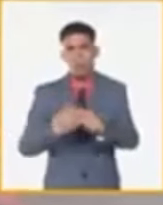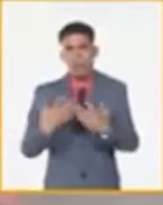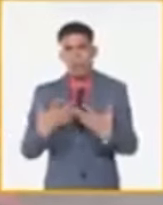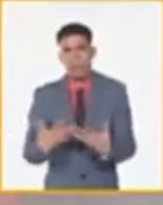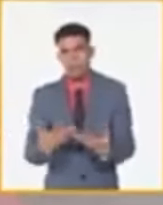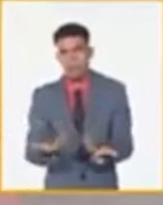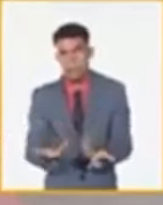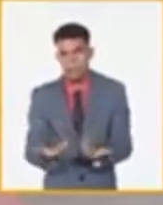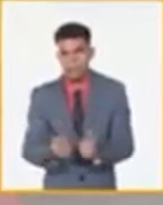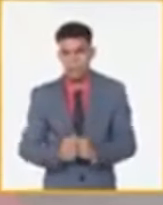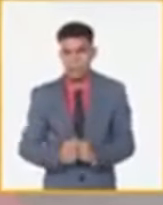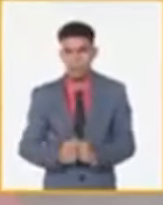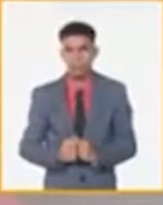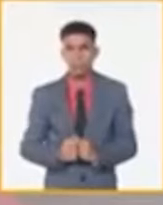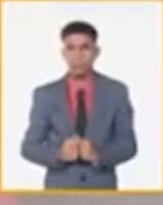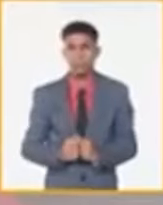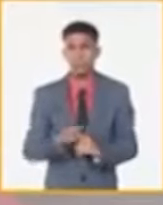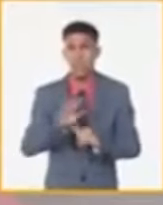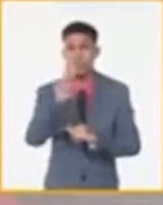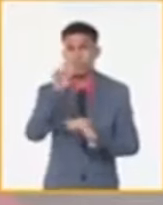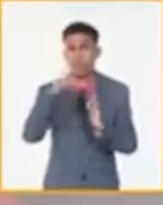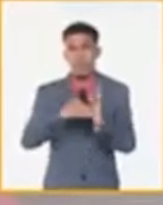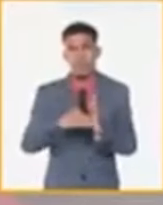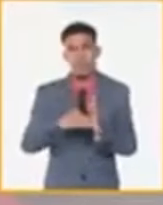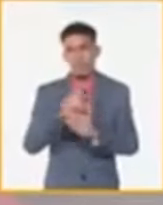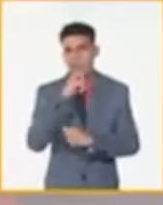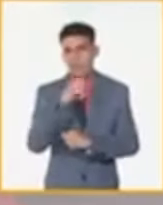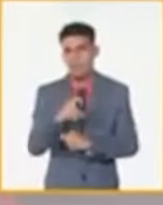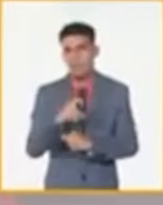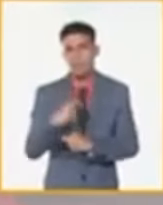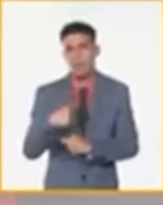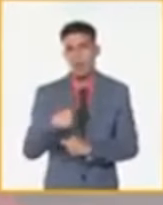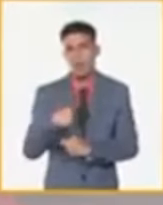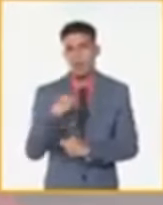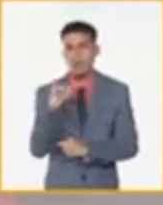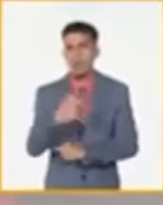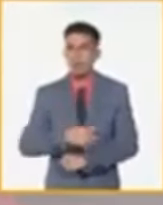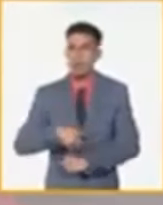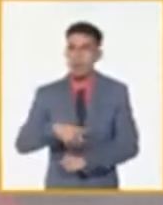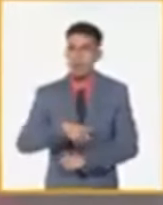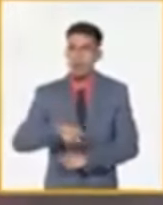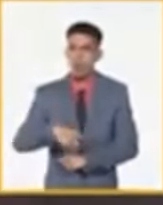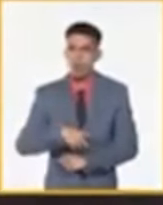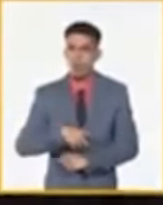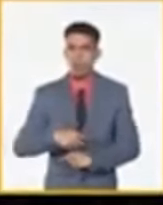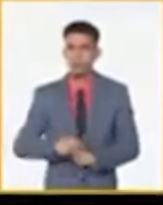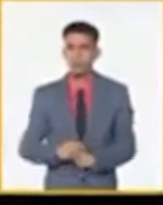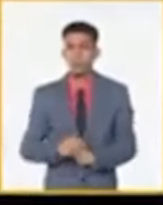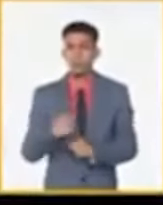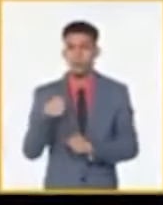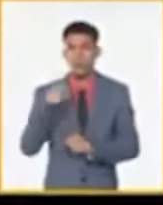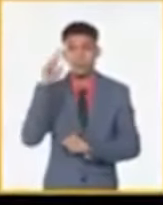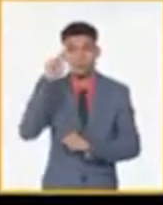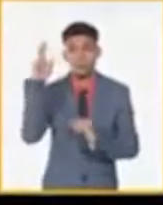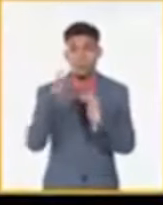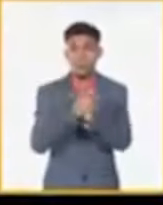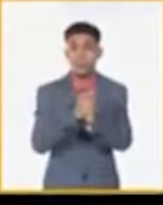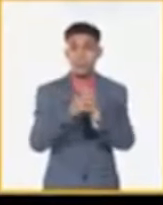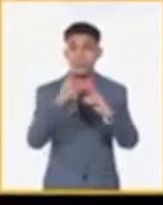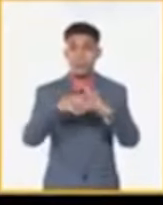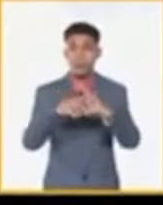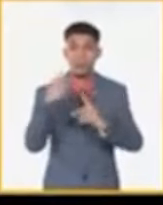a 2000 já Não suportei orora devo dizer isso que quando em Maio de